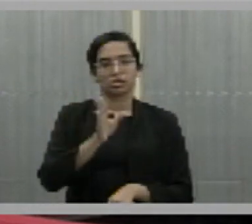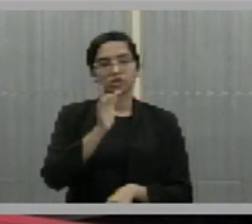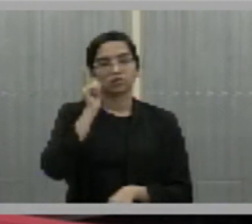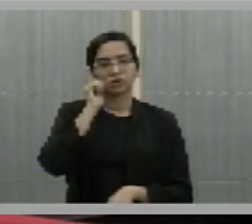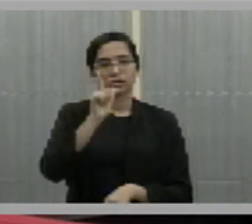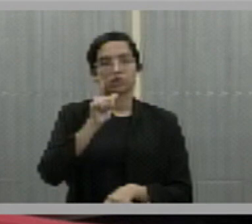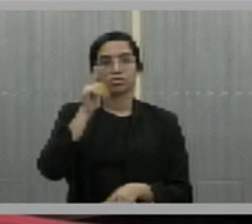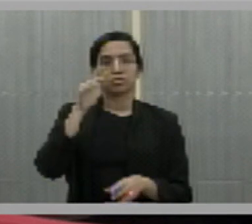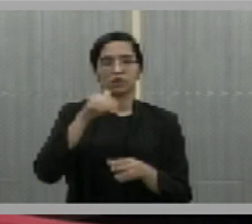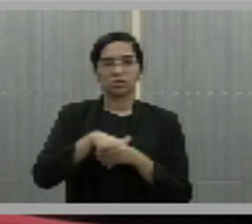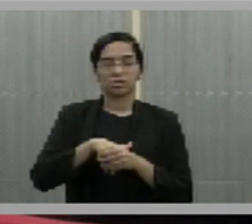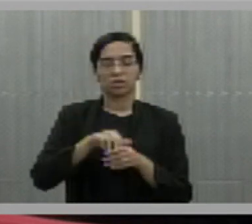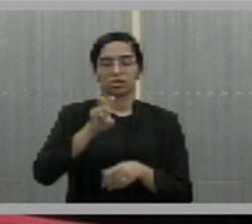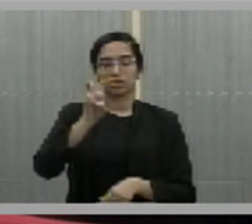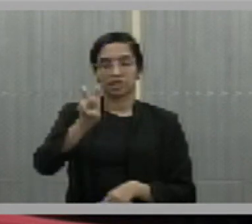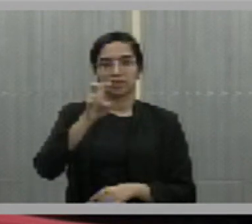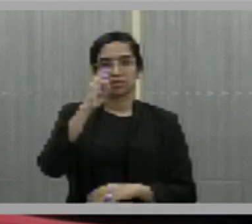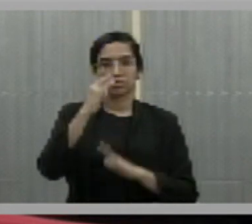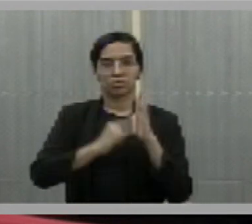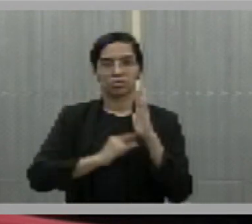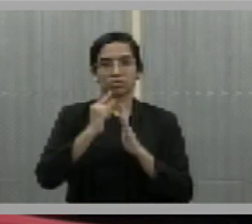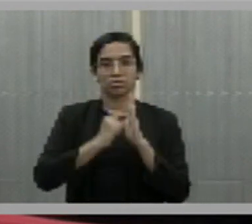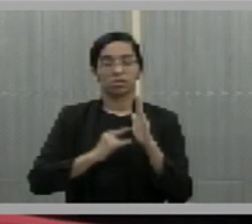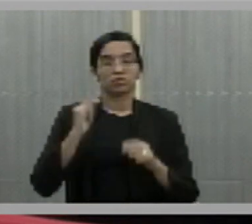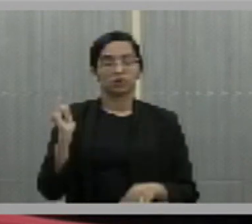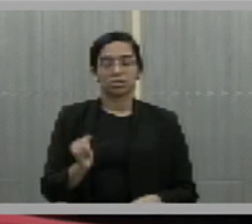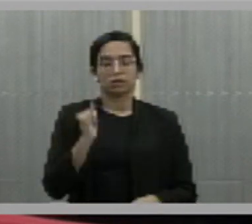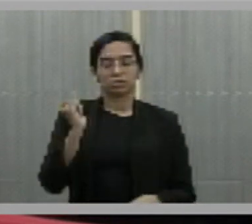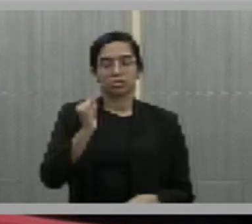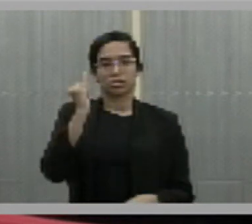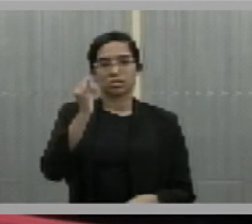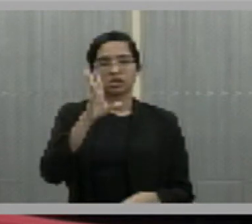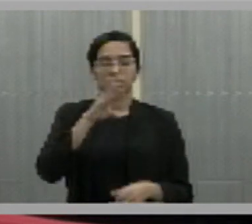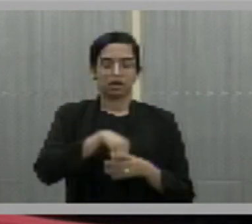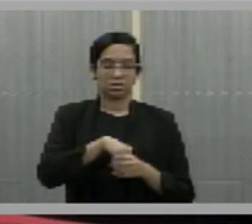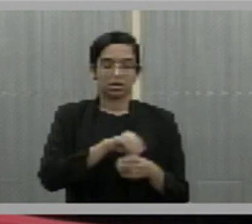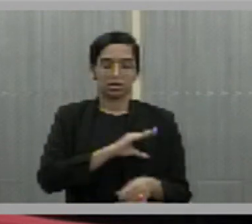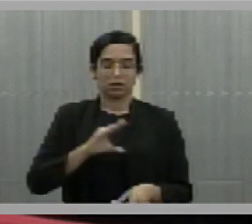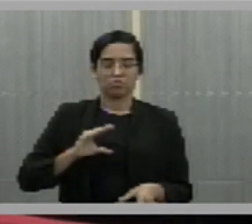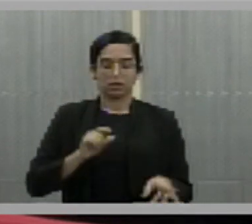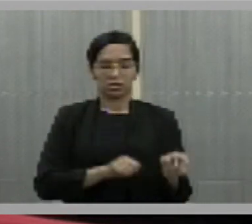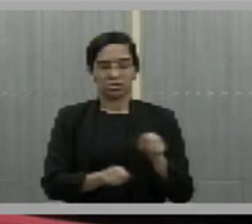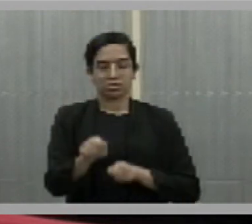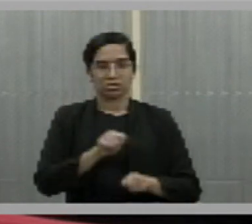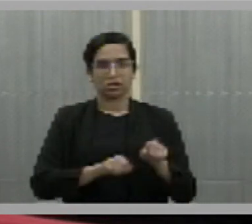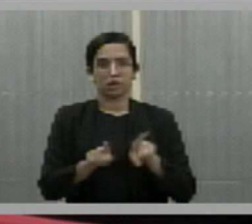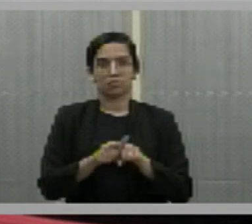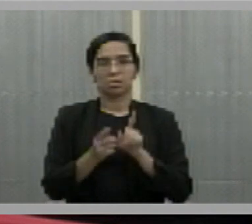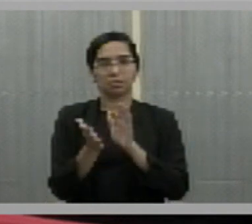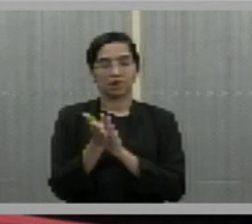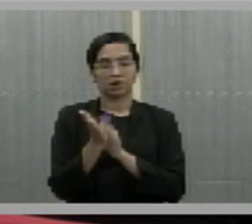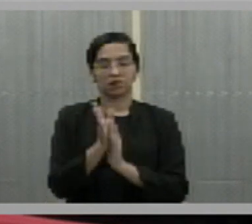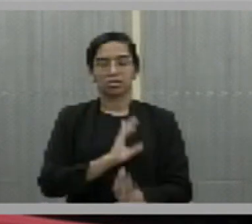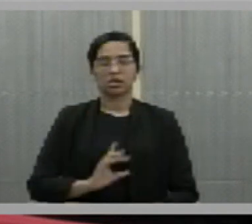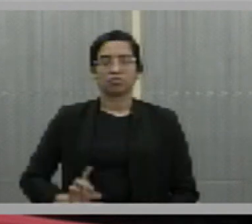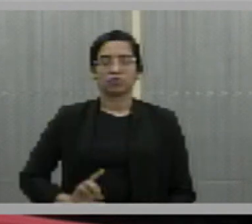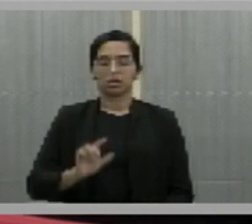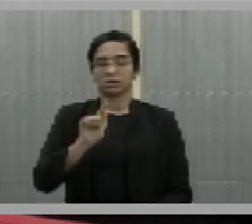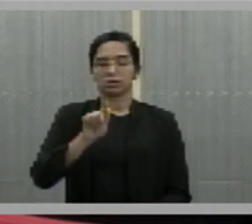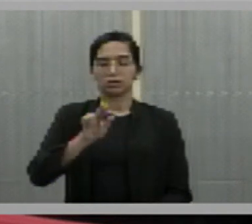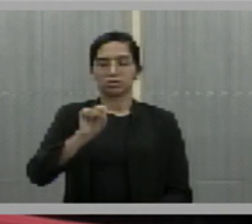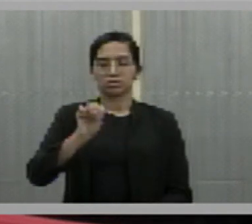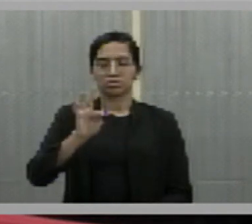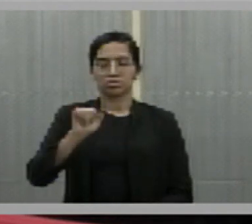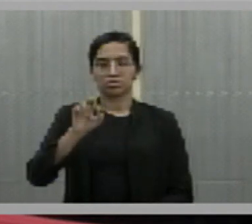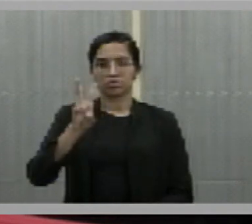votação de 5 matérias importantes, tanto na Comissão de Administração, e aqui parabenizo o deputado Gustavo Neiva,